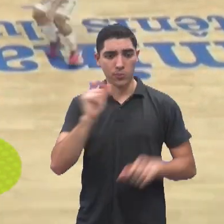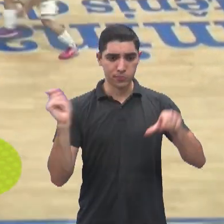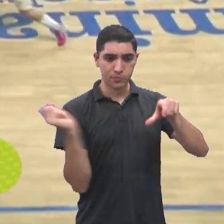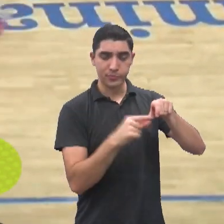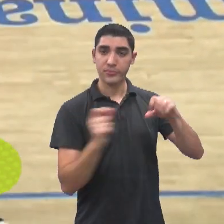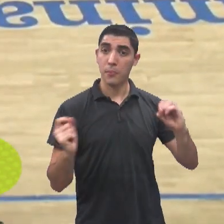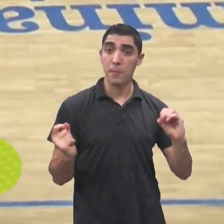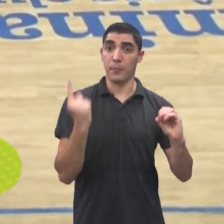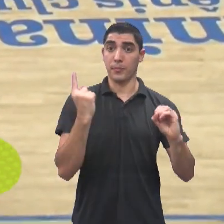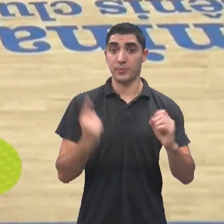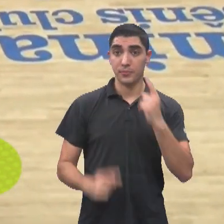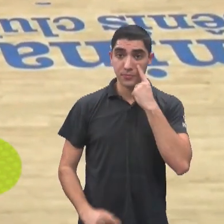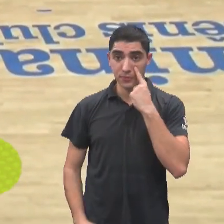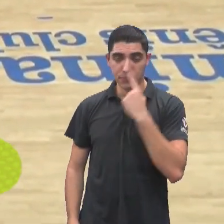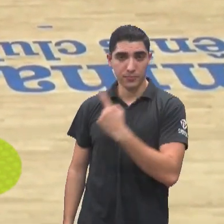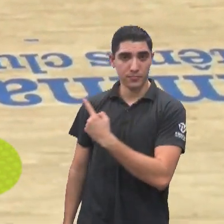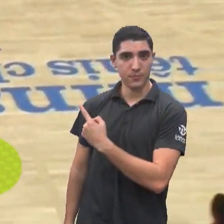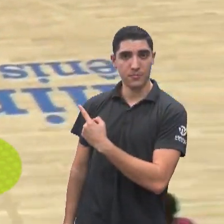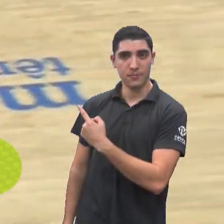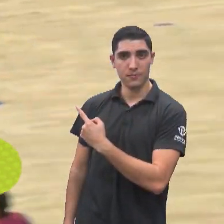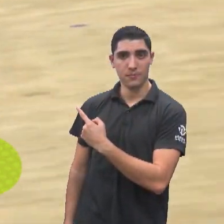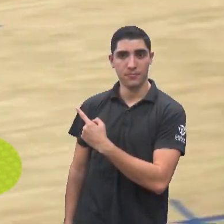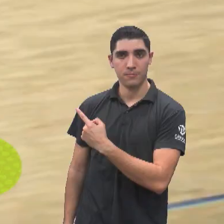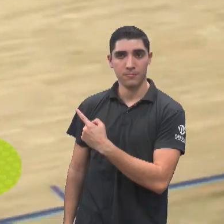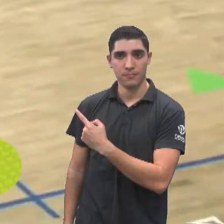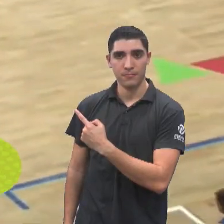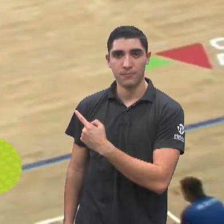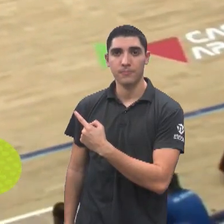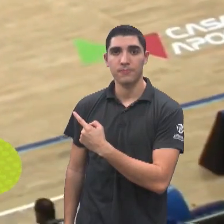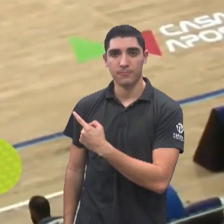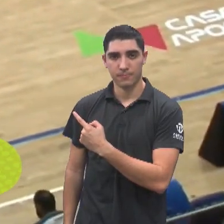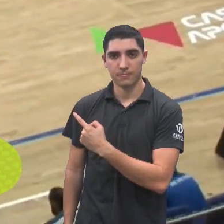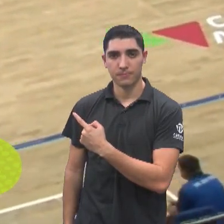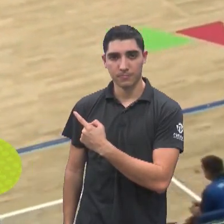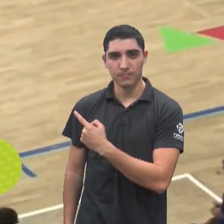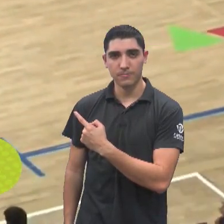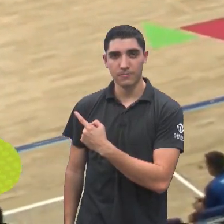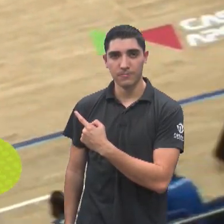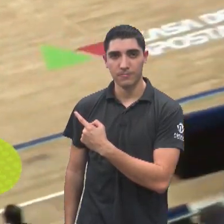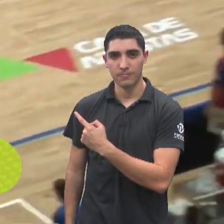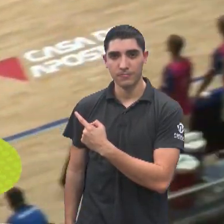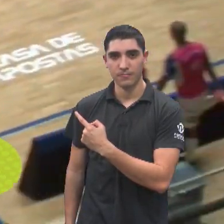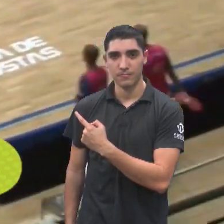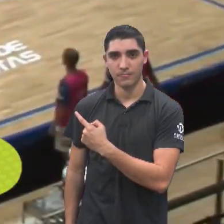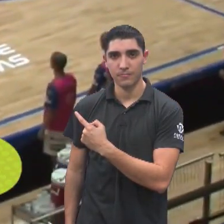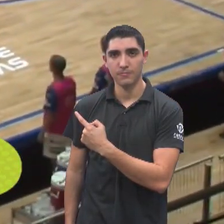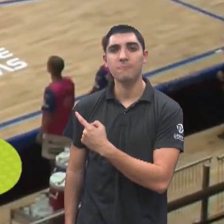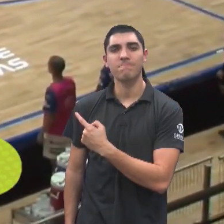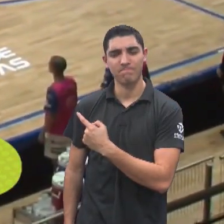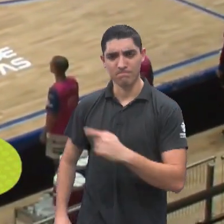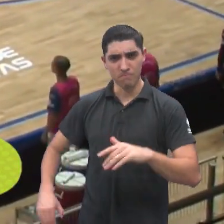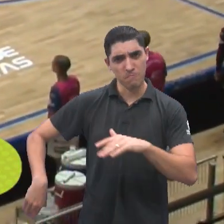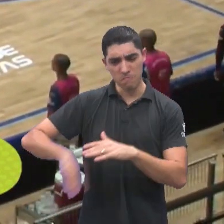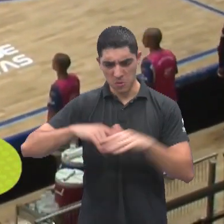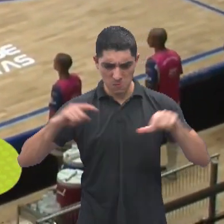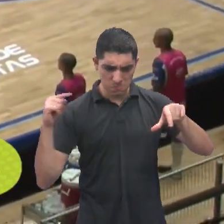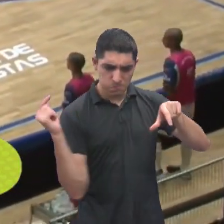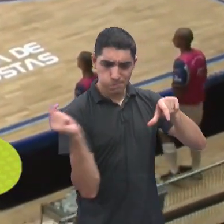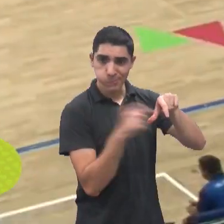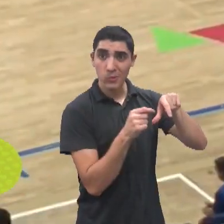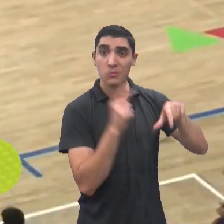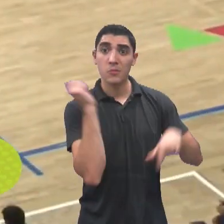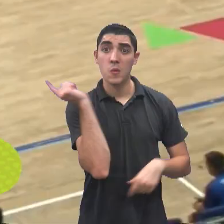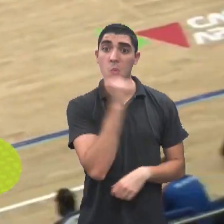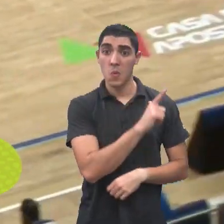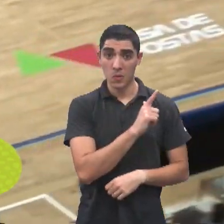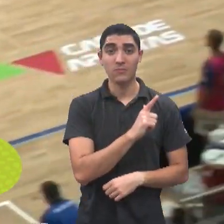meio, que começou com Brian, Pedro Carioca dominou de costas pro gol e rolou para Thierry bater cruzado e fazer o primeiro do jogo,